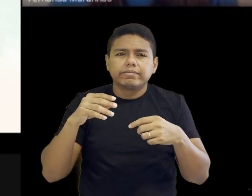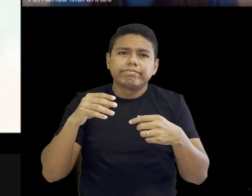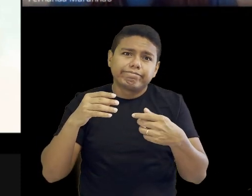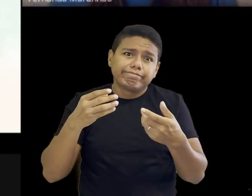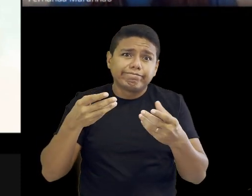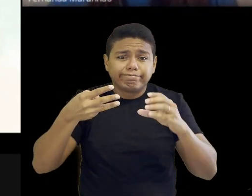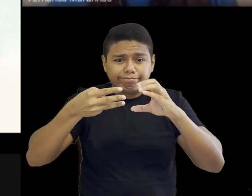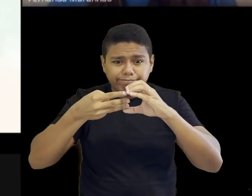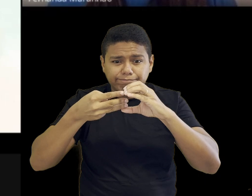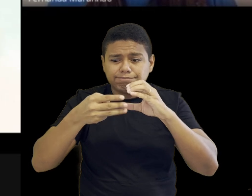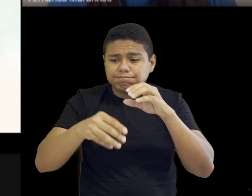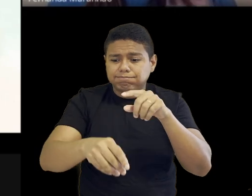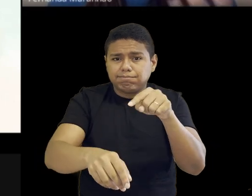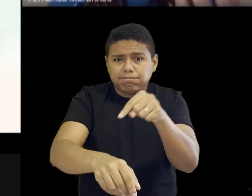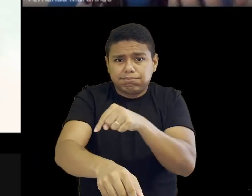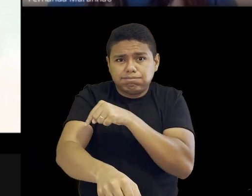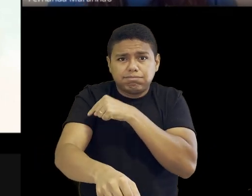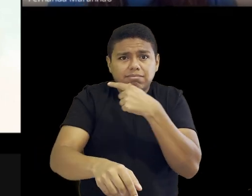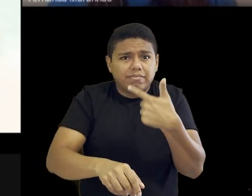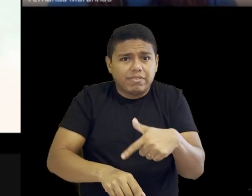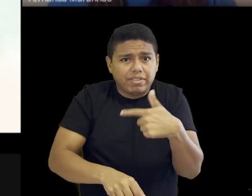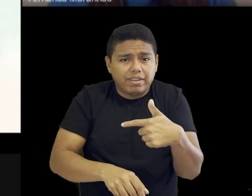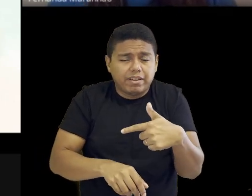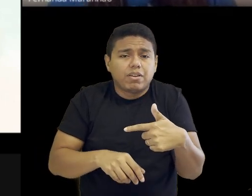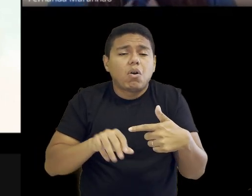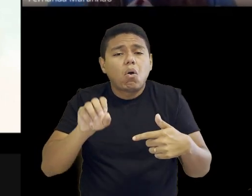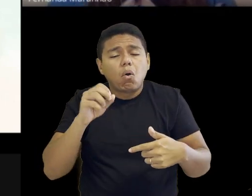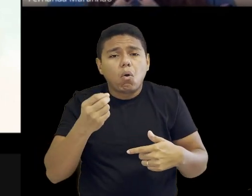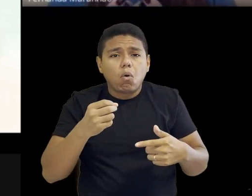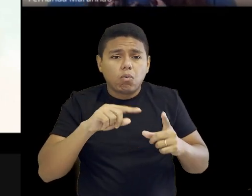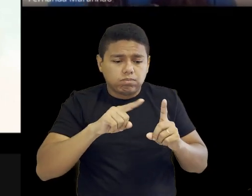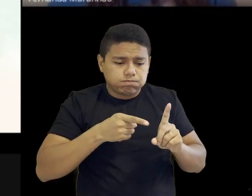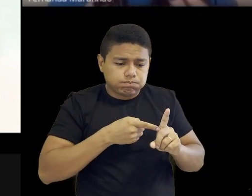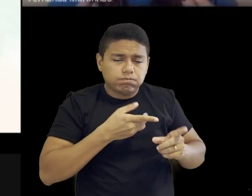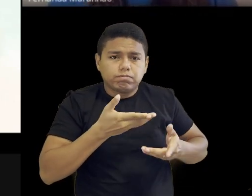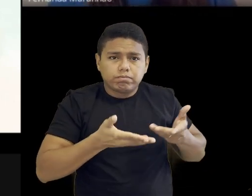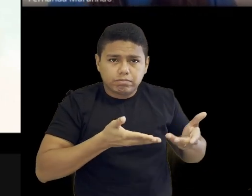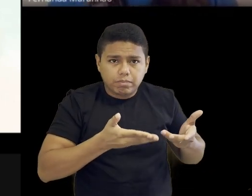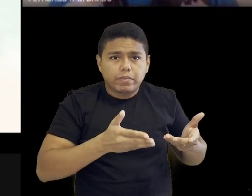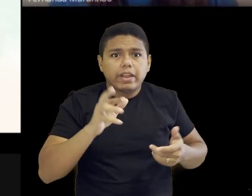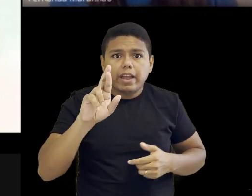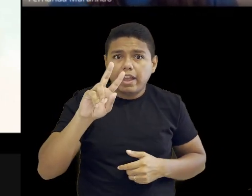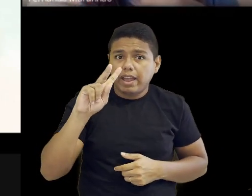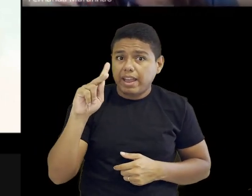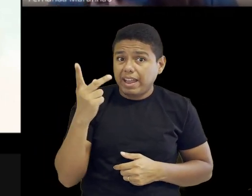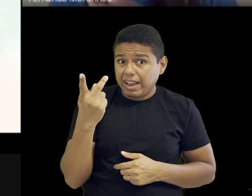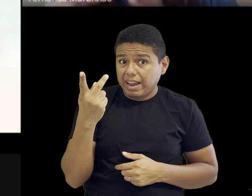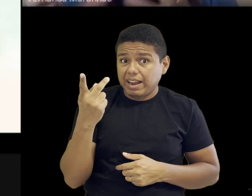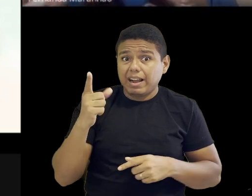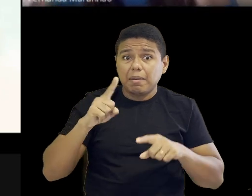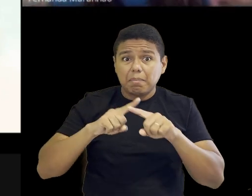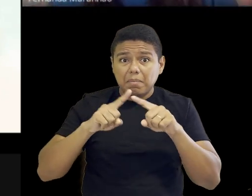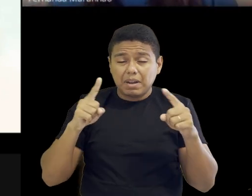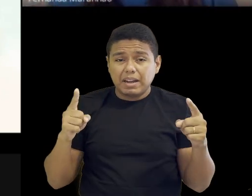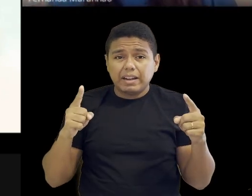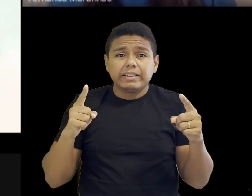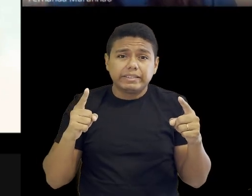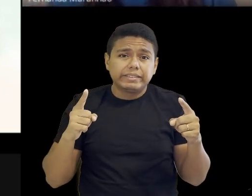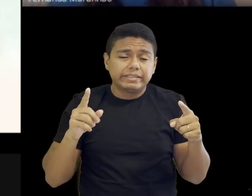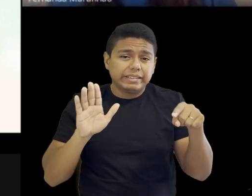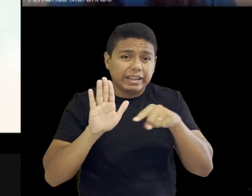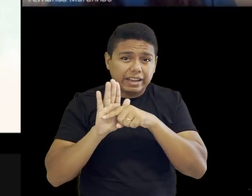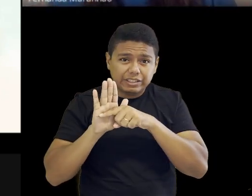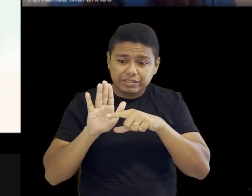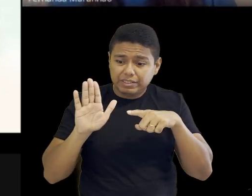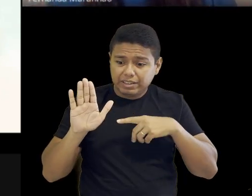suas células, e tiver gestando um feto com RH positivo, ou seja, contendo a proteína RH na superfície das